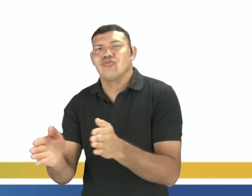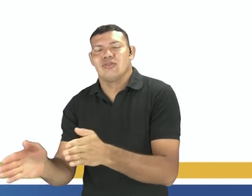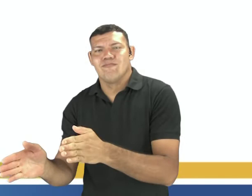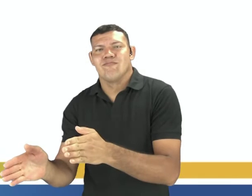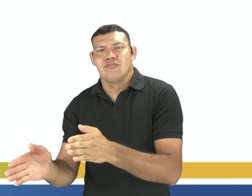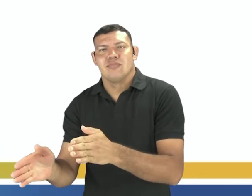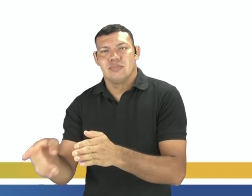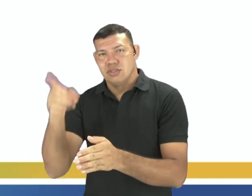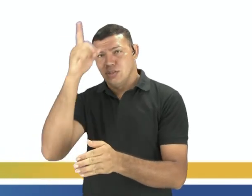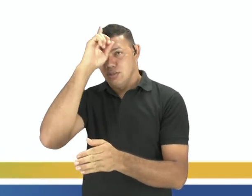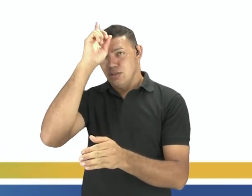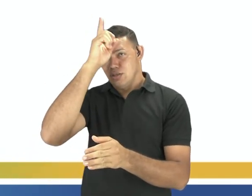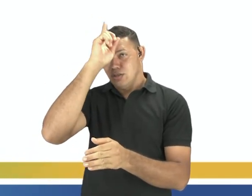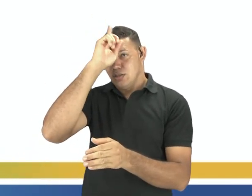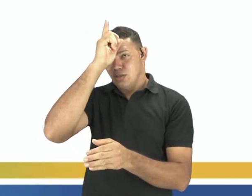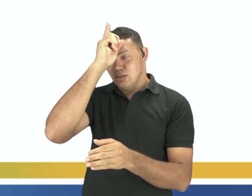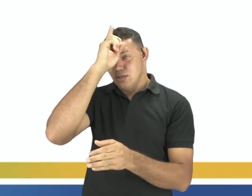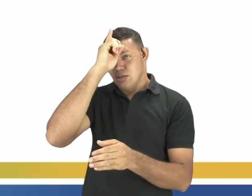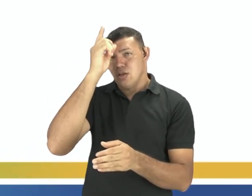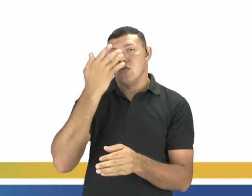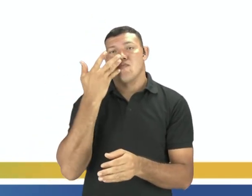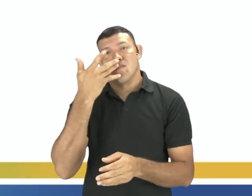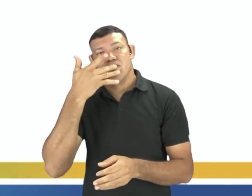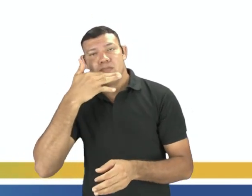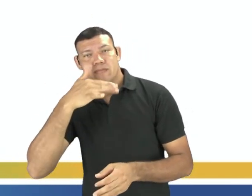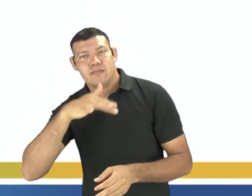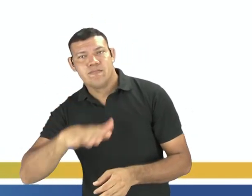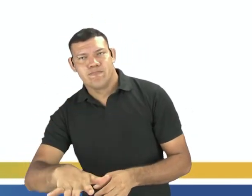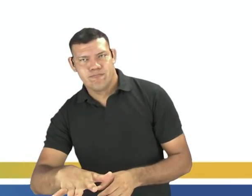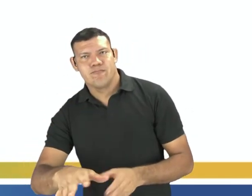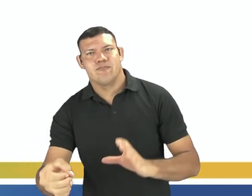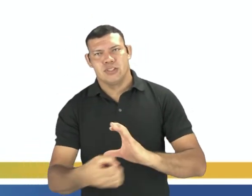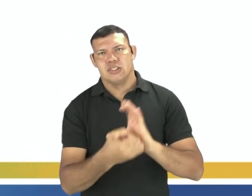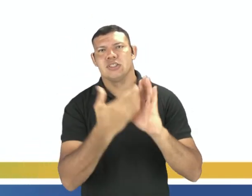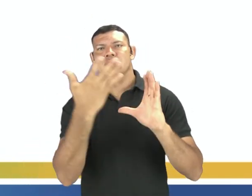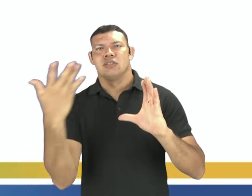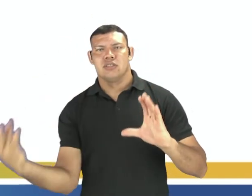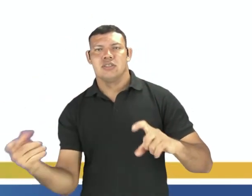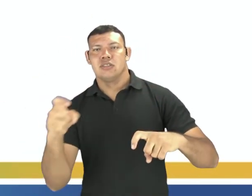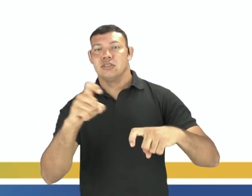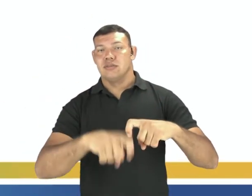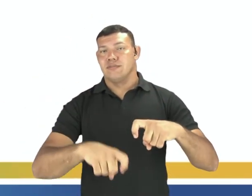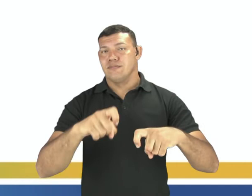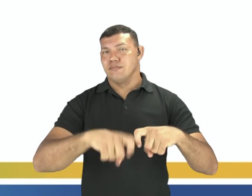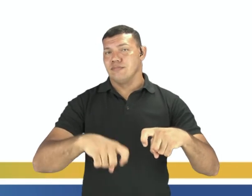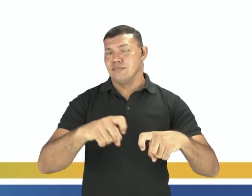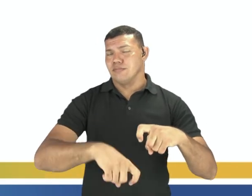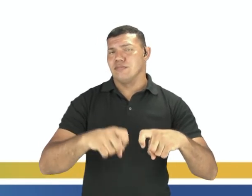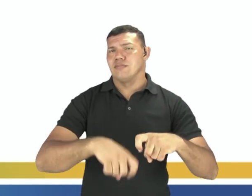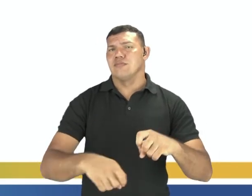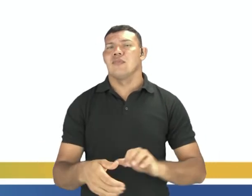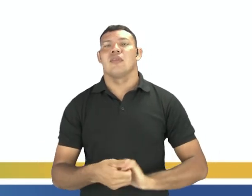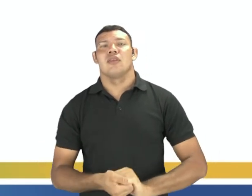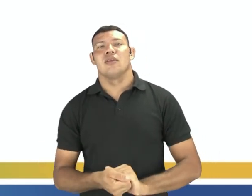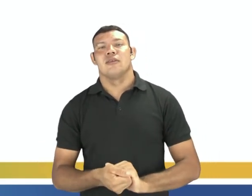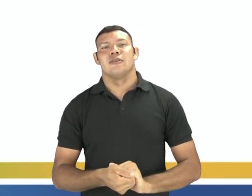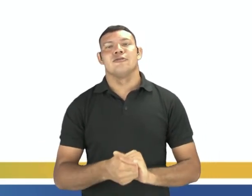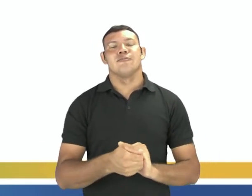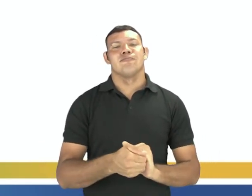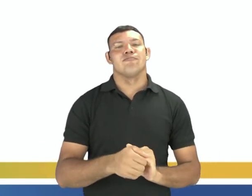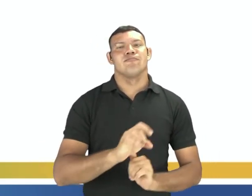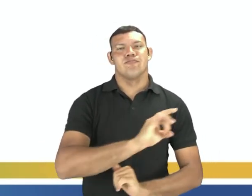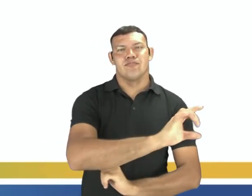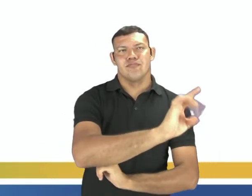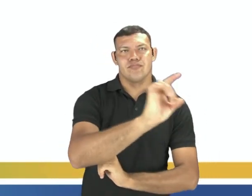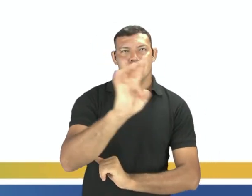para a adolescência e é a fase do aparecimento das características sexuais, de acordo com o gênero.